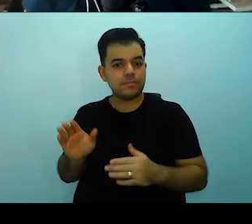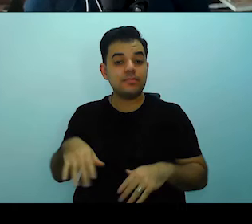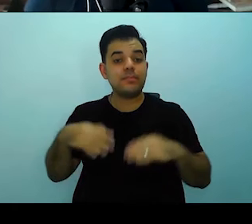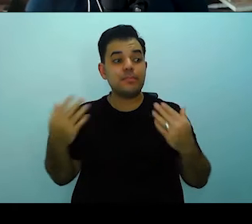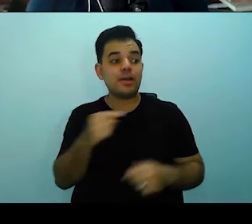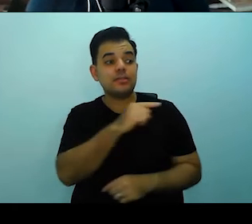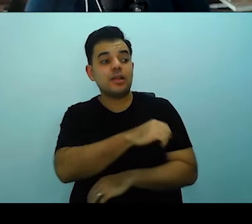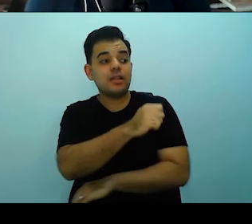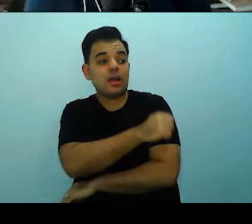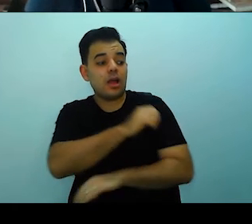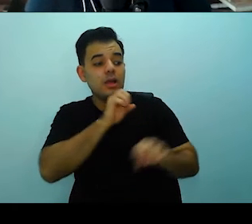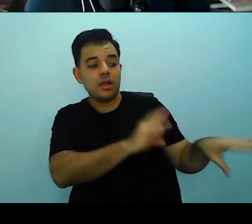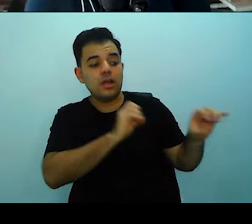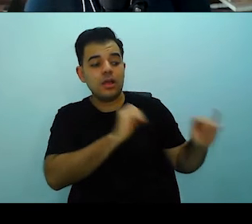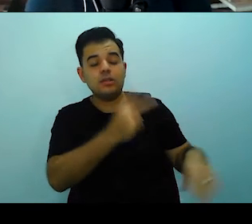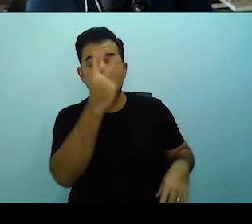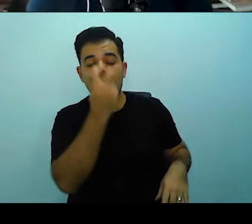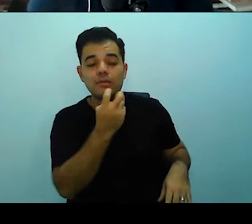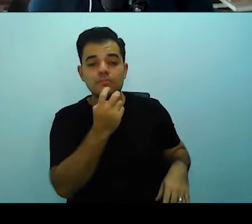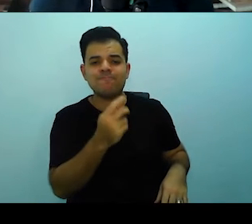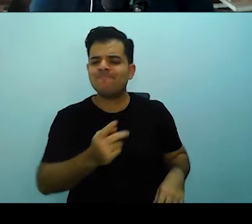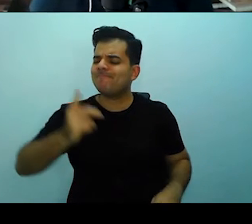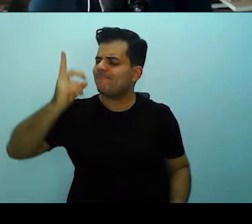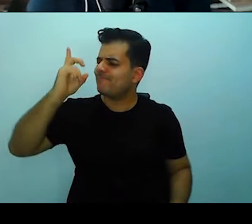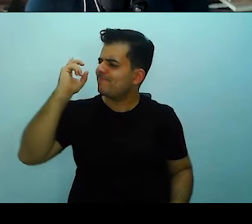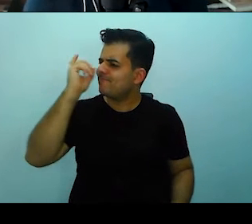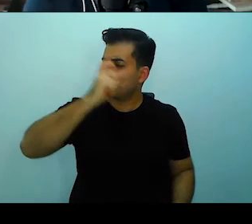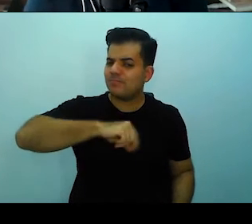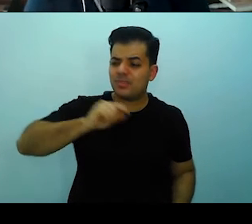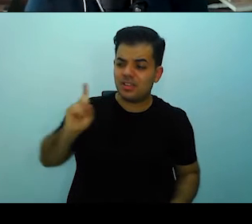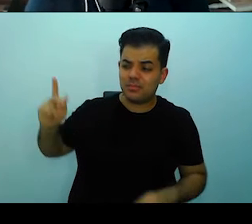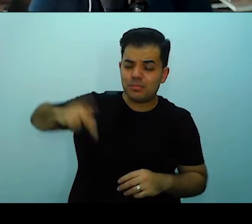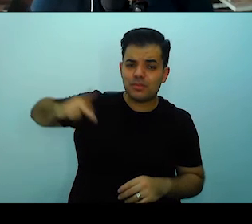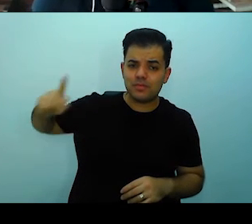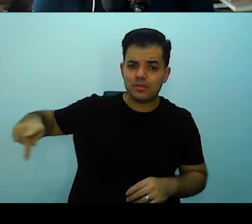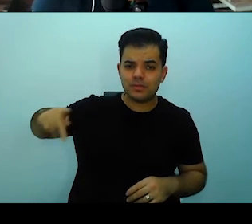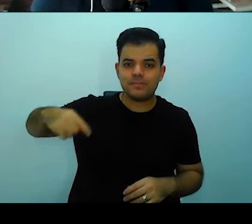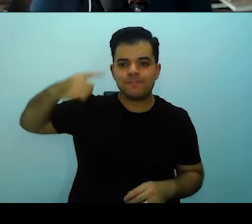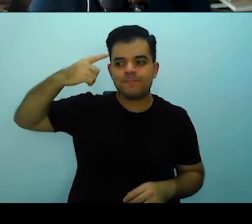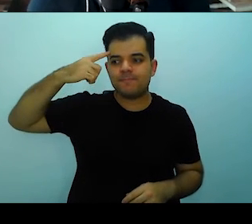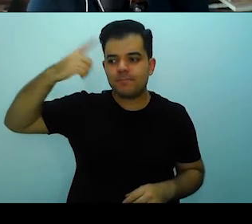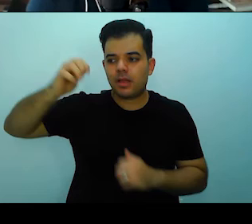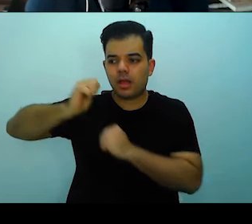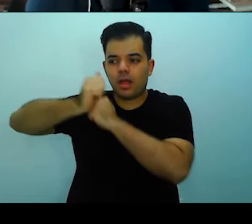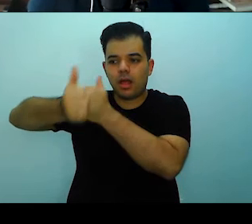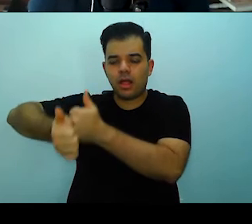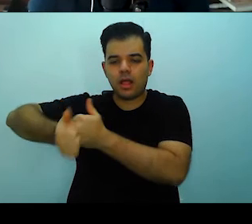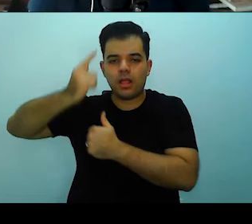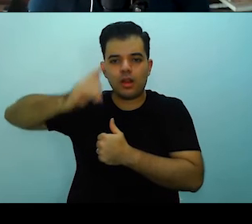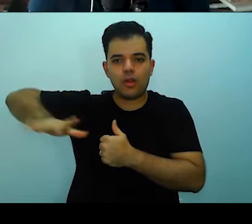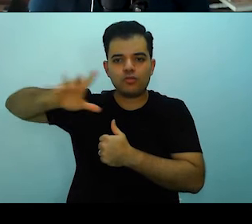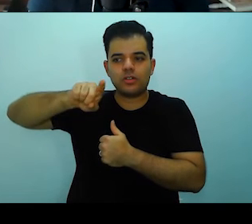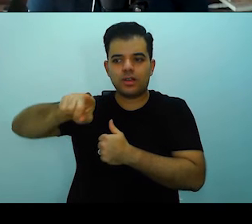aula para uma pessoa cega, é muito difícil que um professor ele se desapegue logo de cara dessa lógica. Então ele